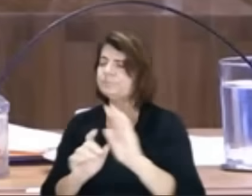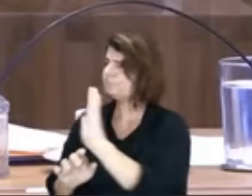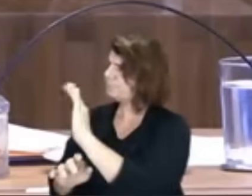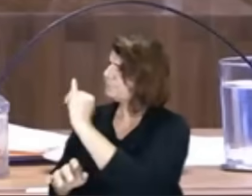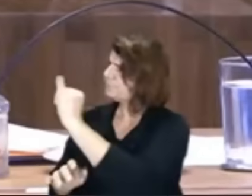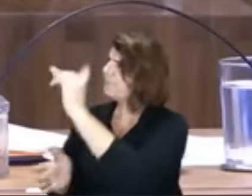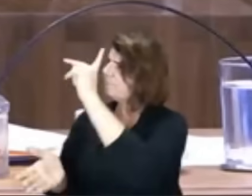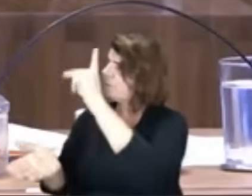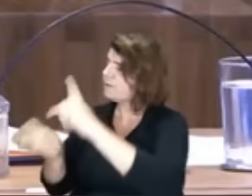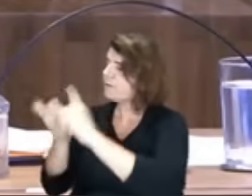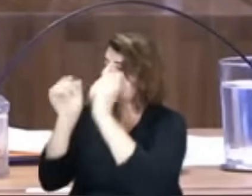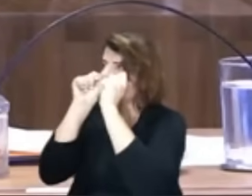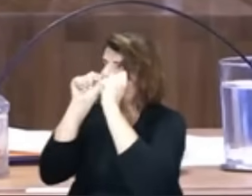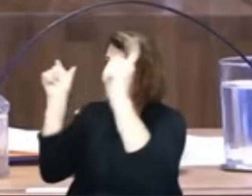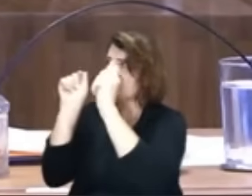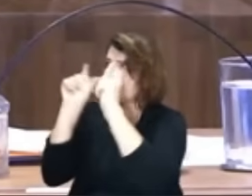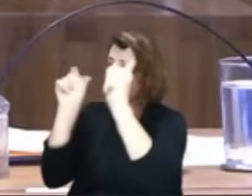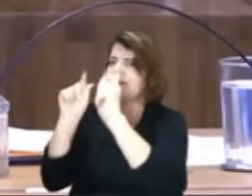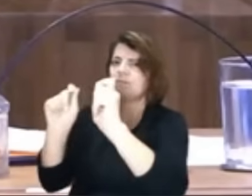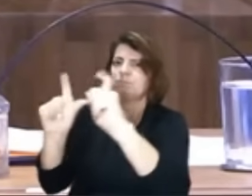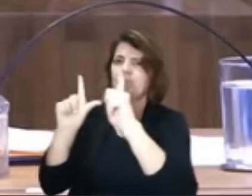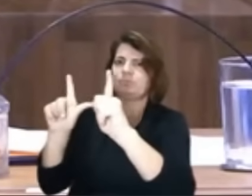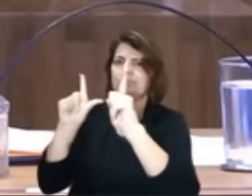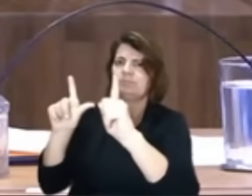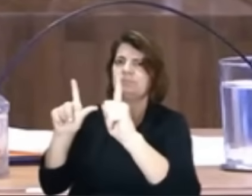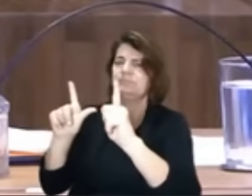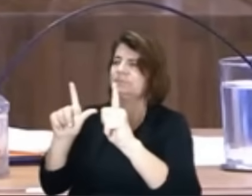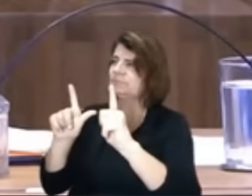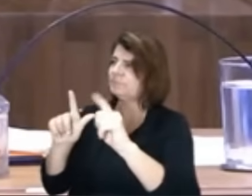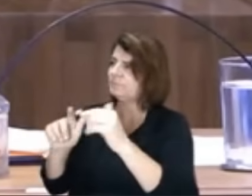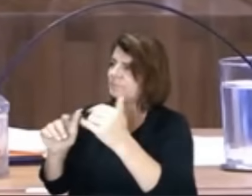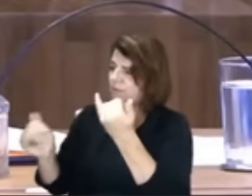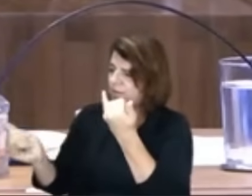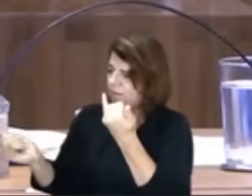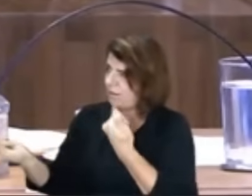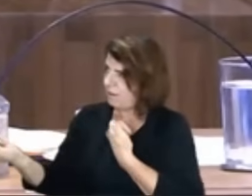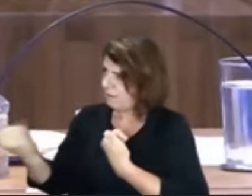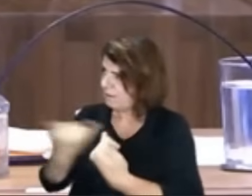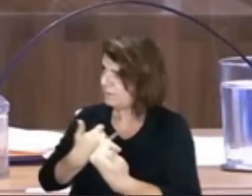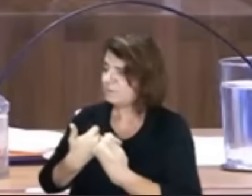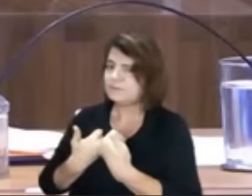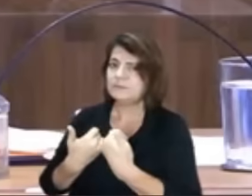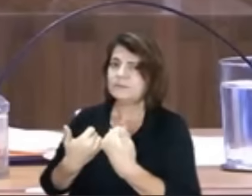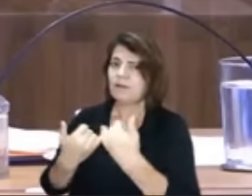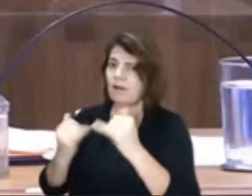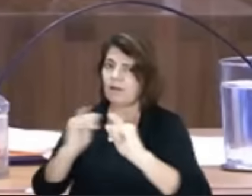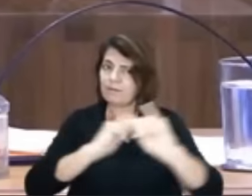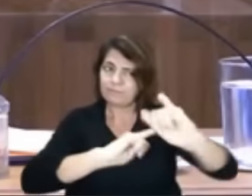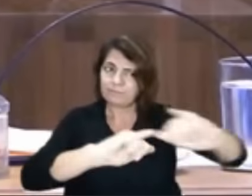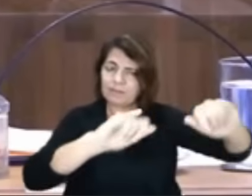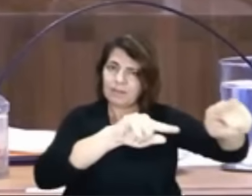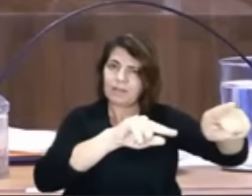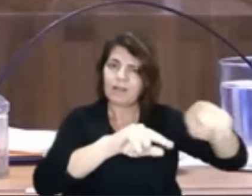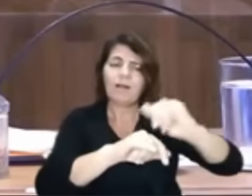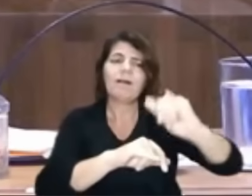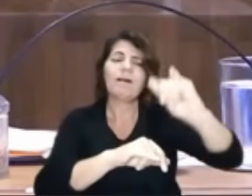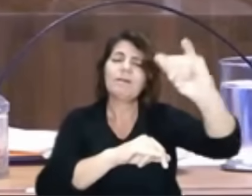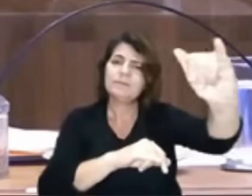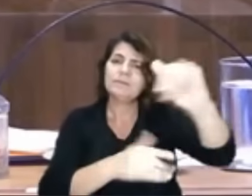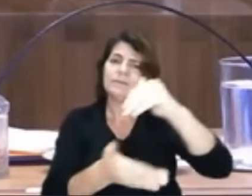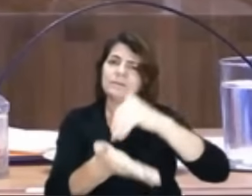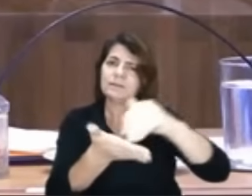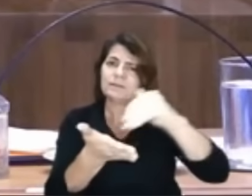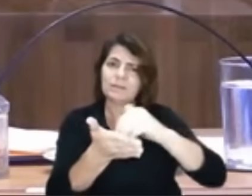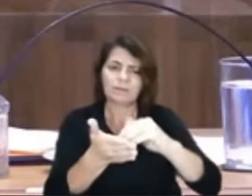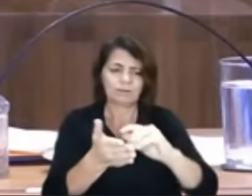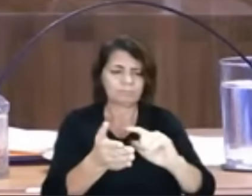alertas que ele recebeu já eram mais que suficientes para avisar a secretaria de segurança co a ação presidencial